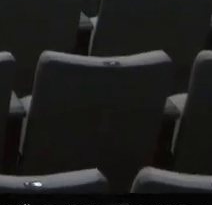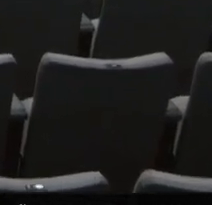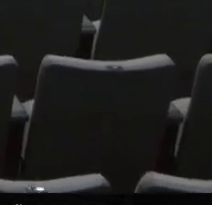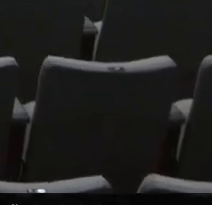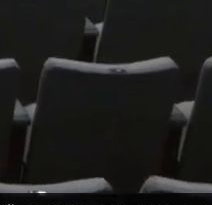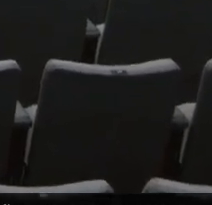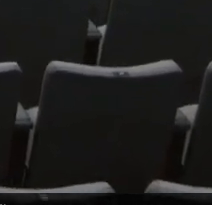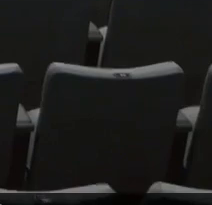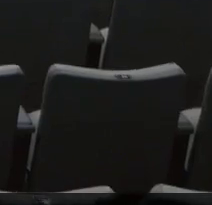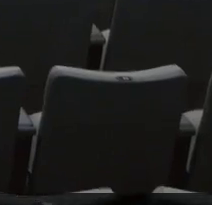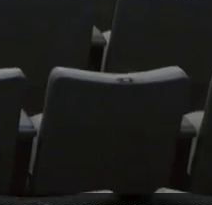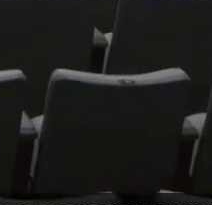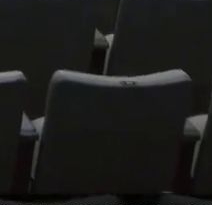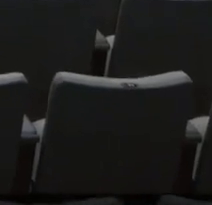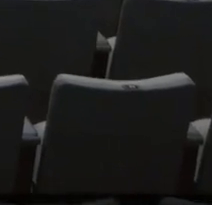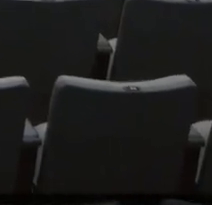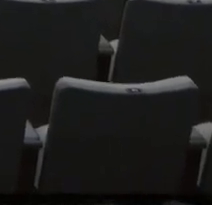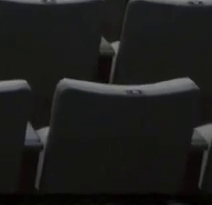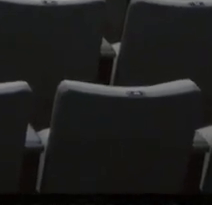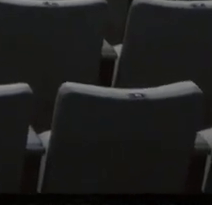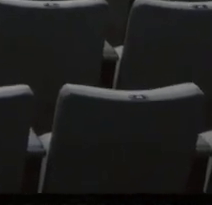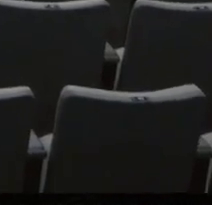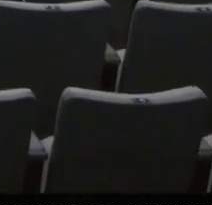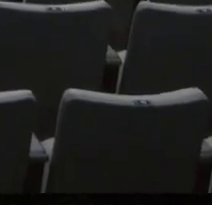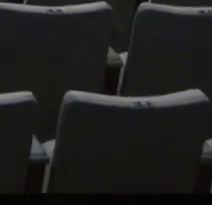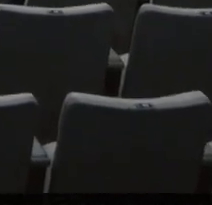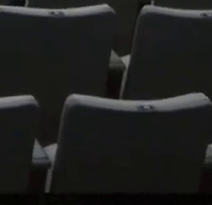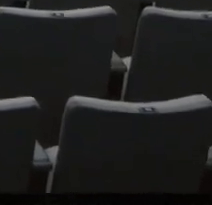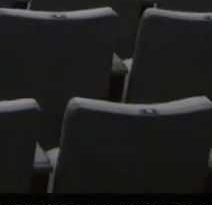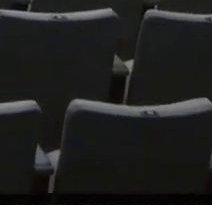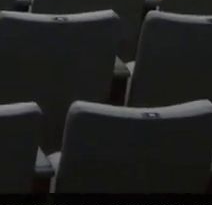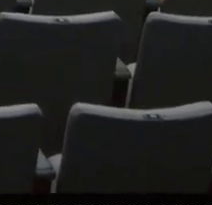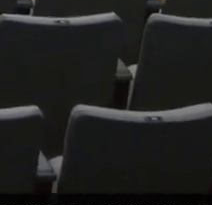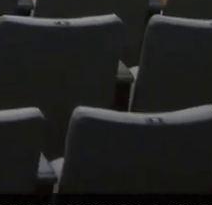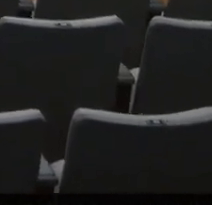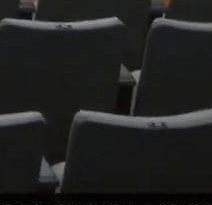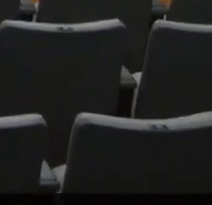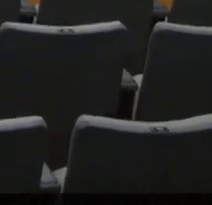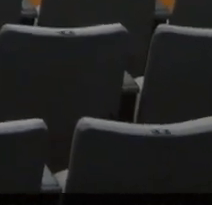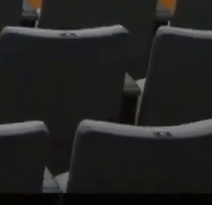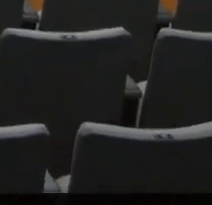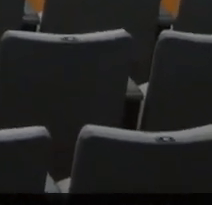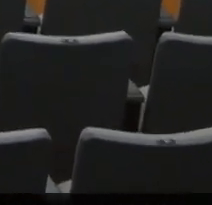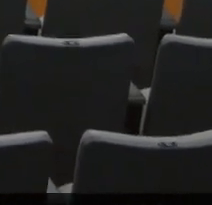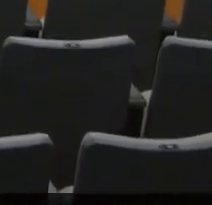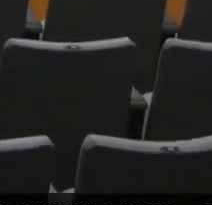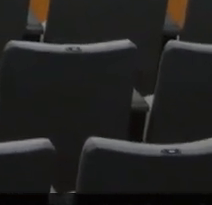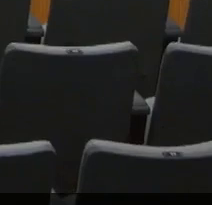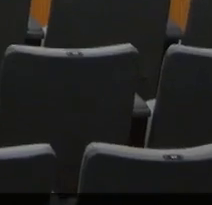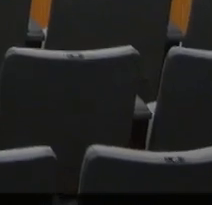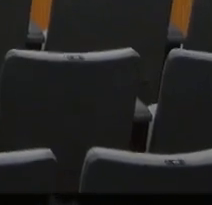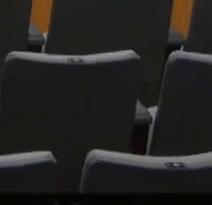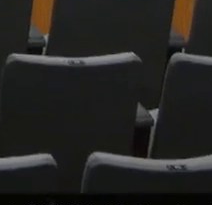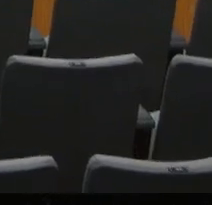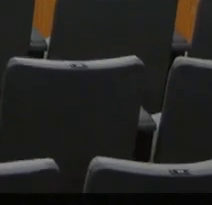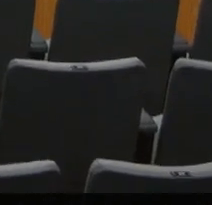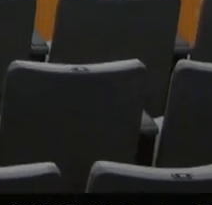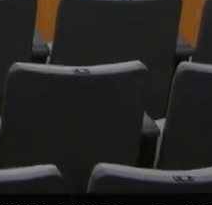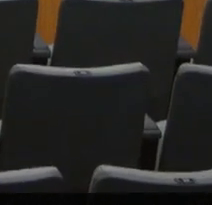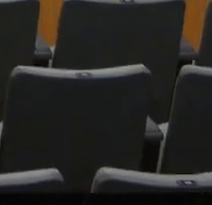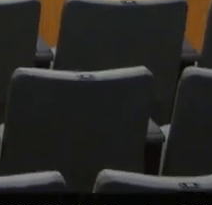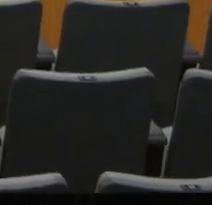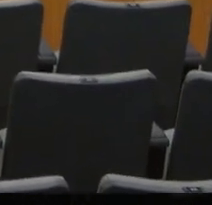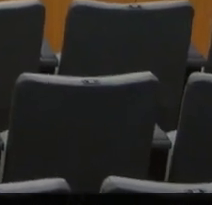deputada Beatriz Cerqueira em reunião extraordinária da Comissão de